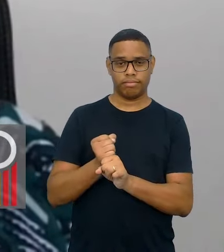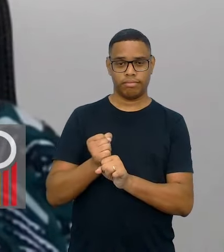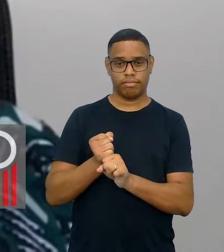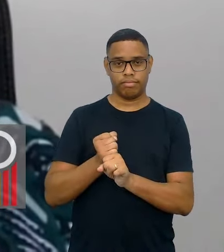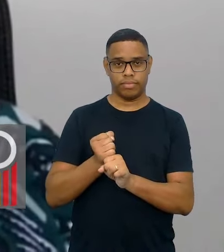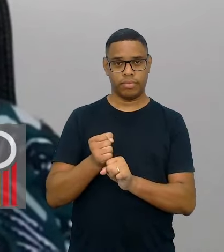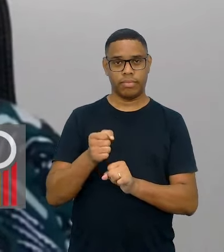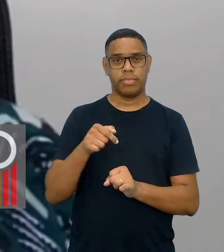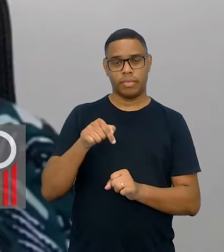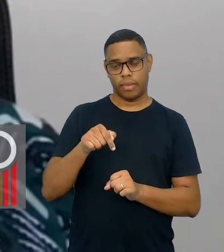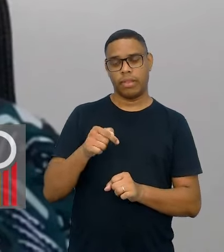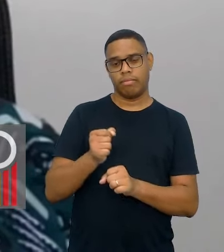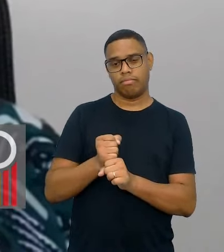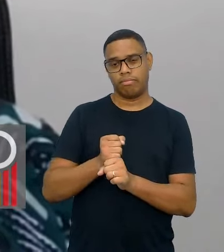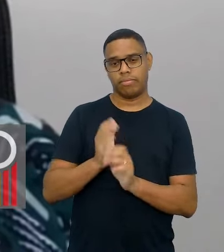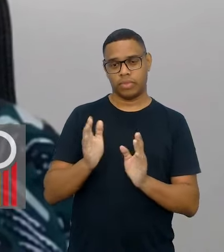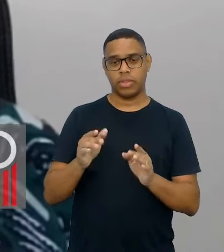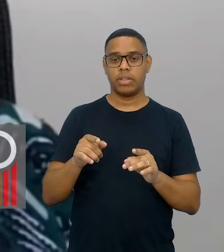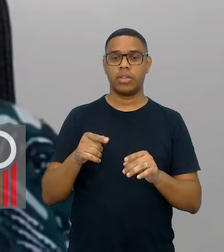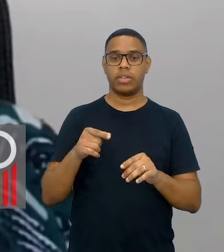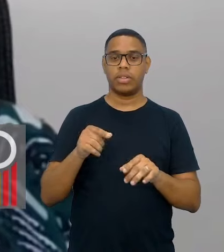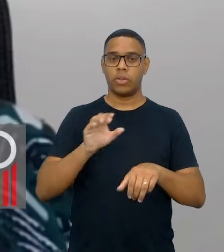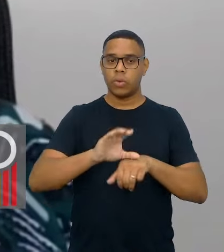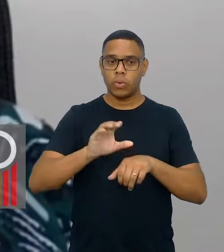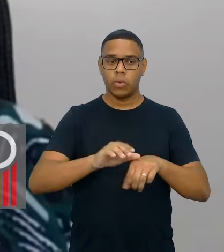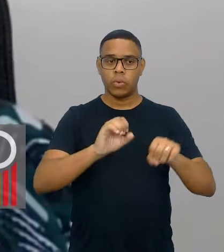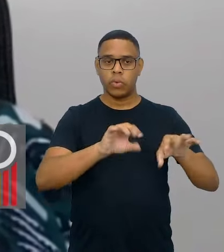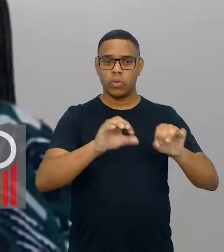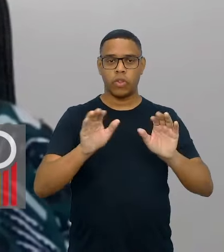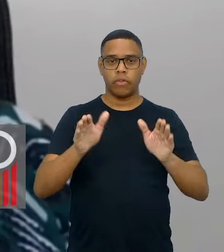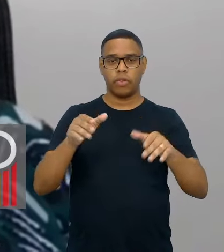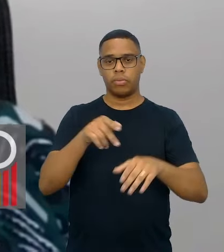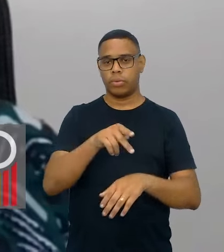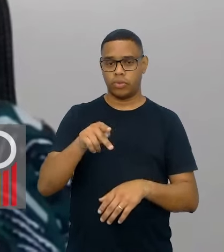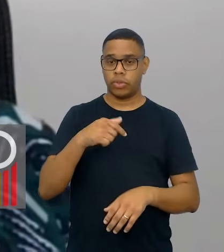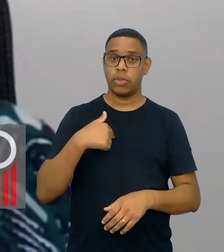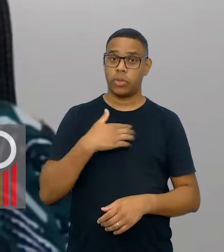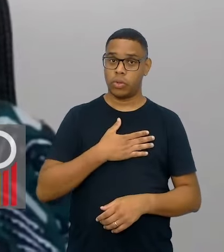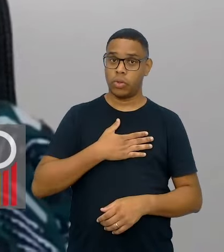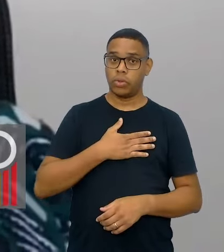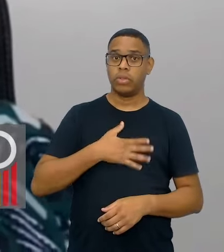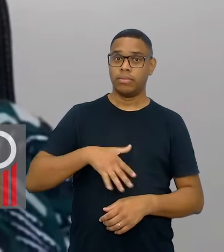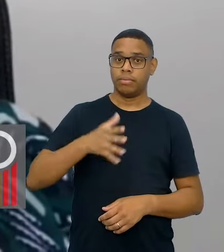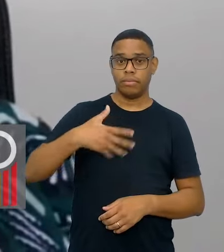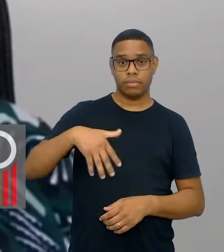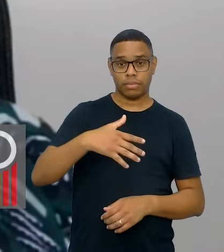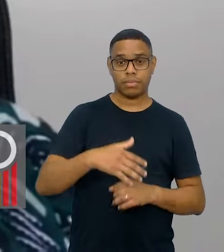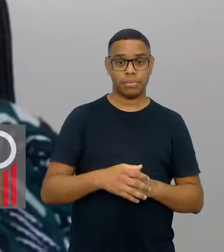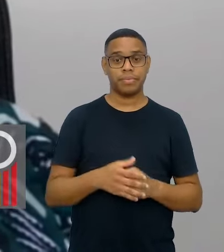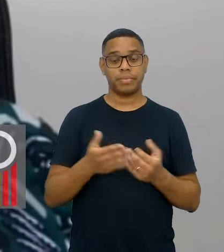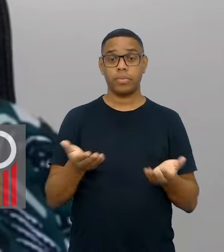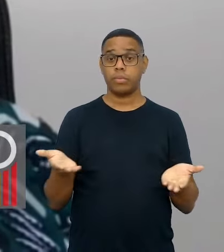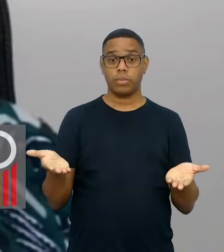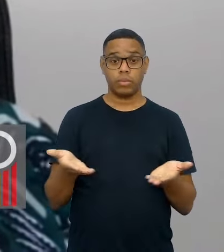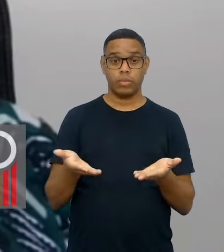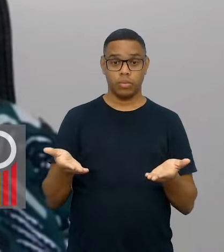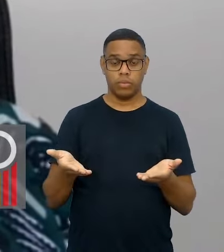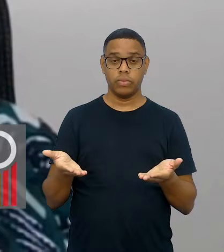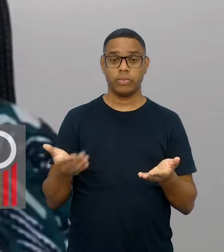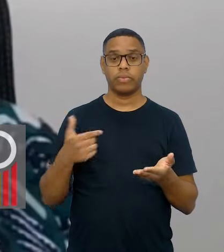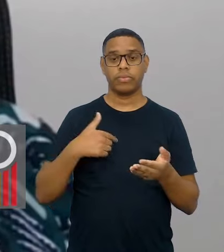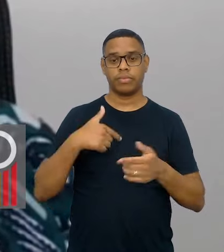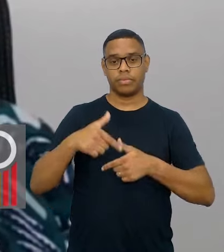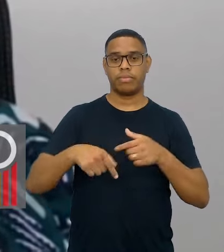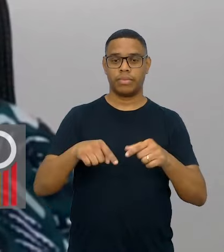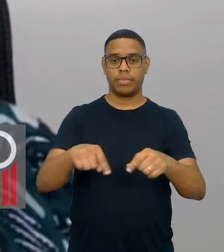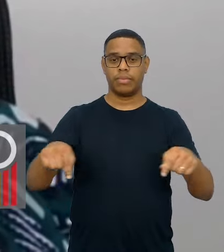na rede, com formação de professores, gosto muito dessa área. E atualmente eu me encontro em